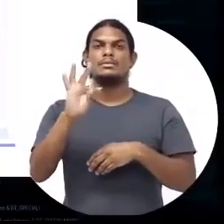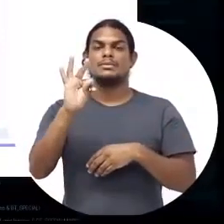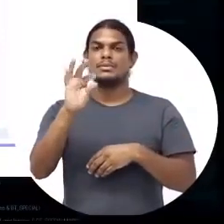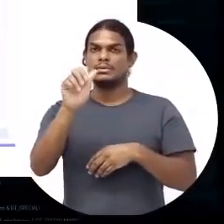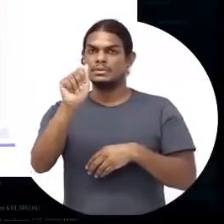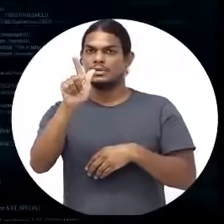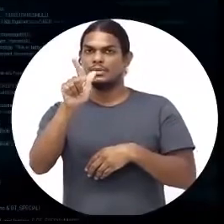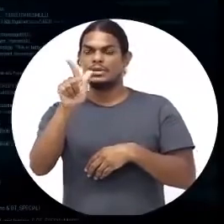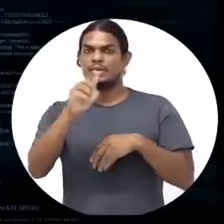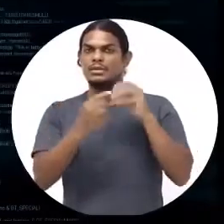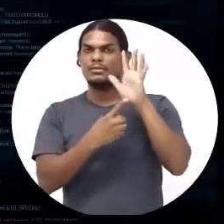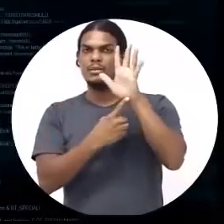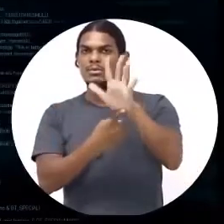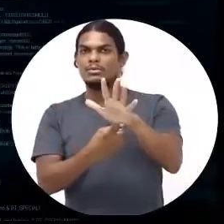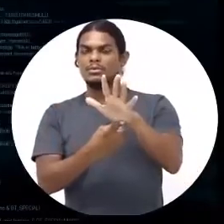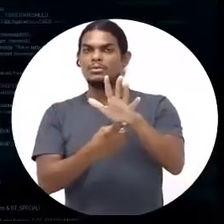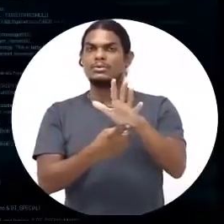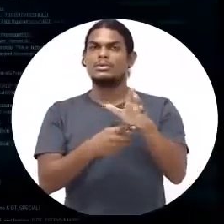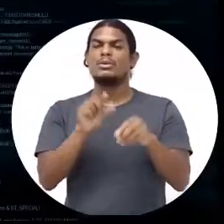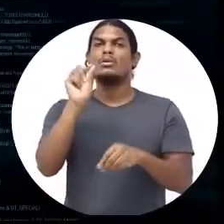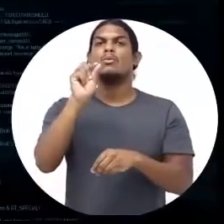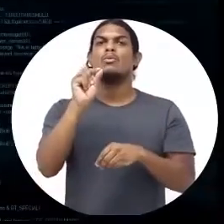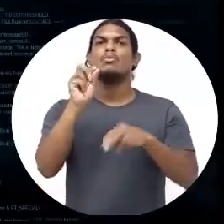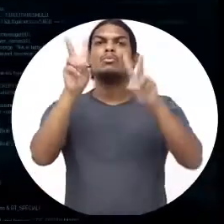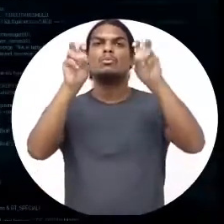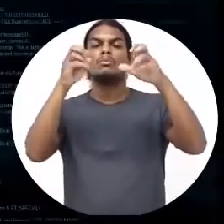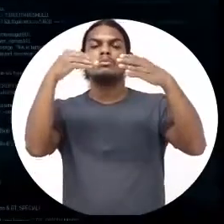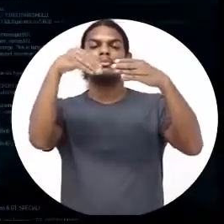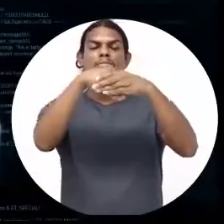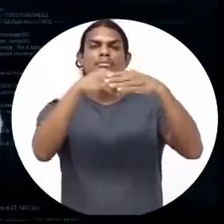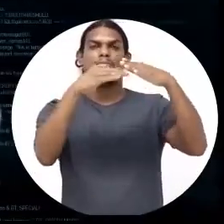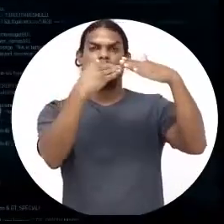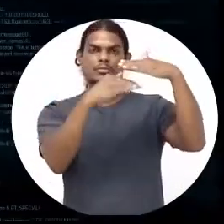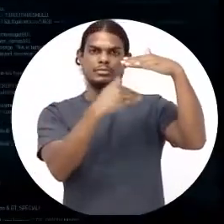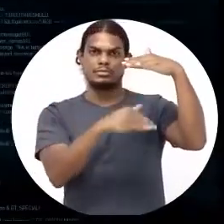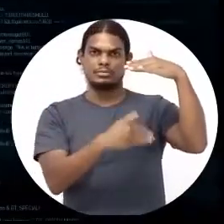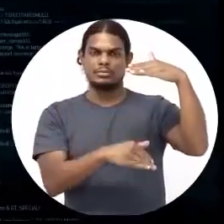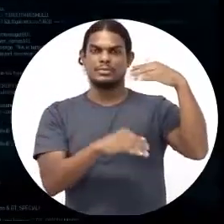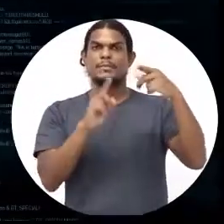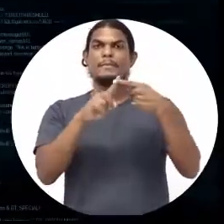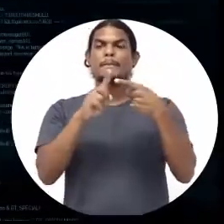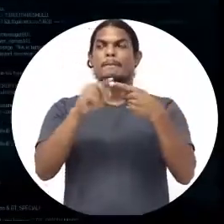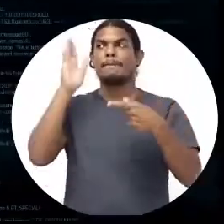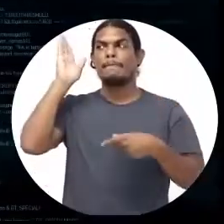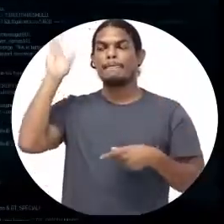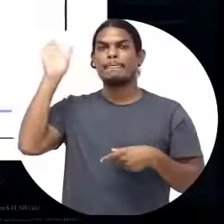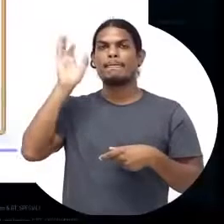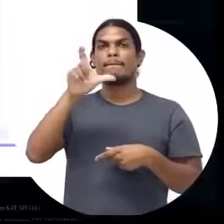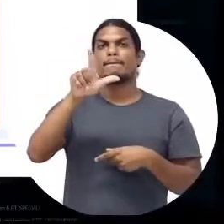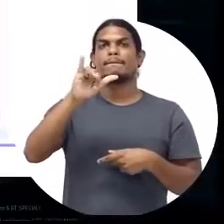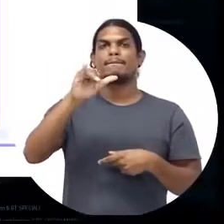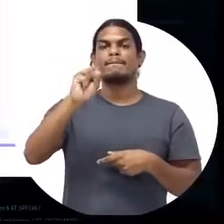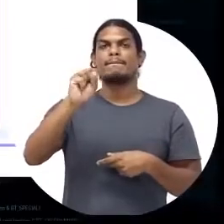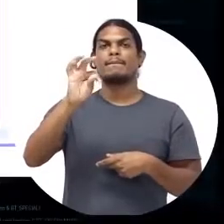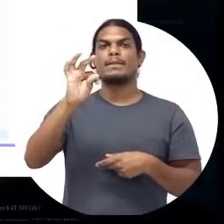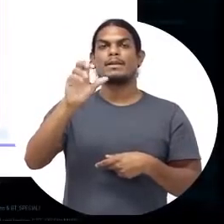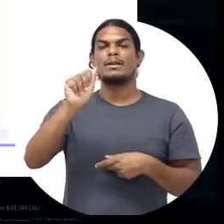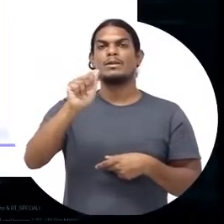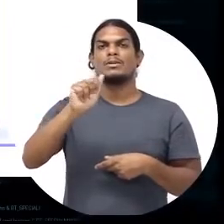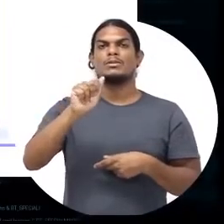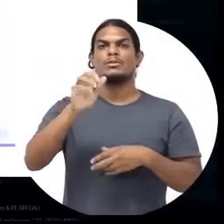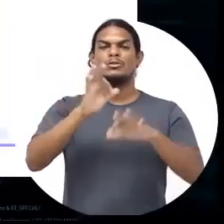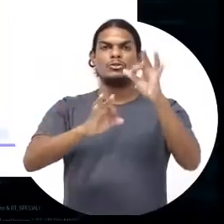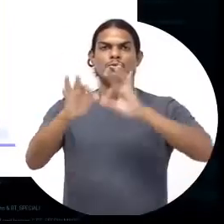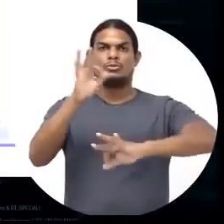que vai definir um item da lista. E na lista ordenada, é a mesma coisa, só que em vez de